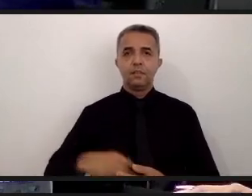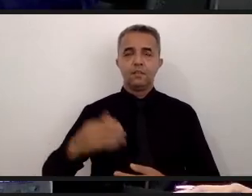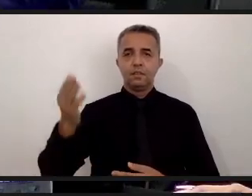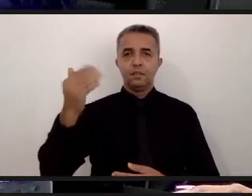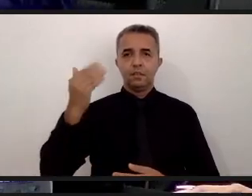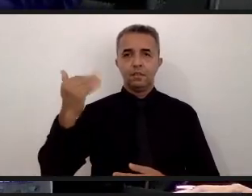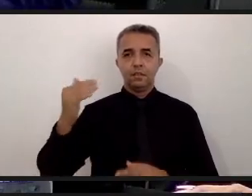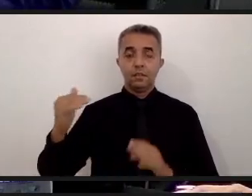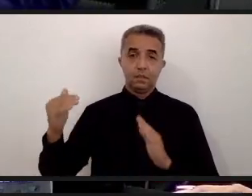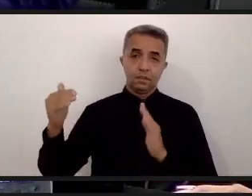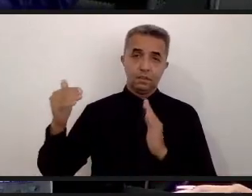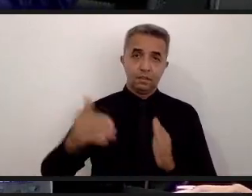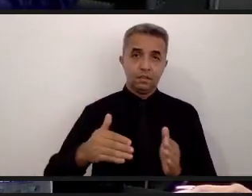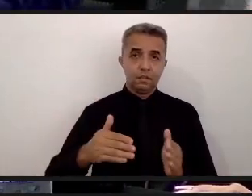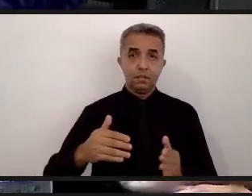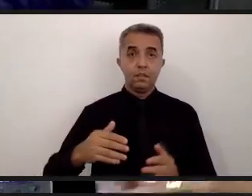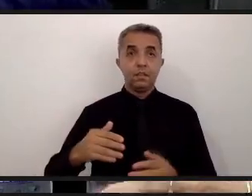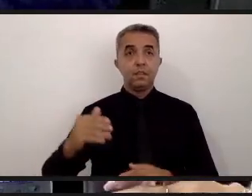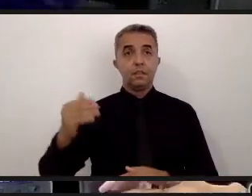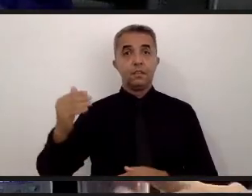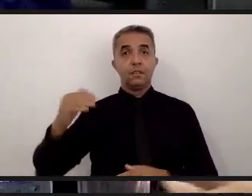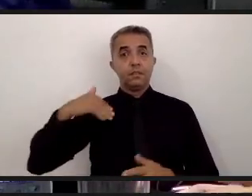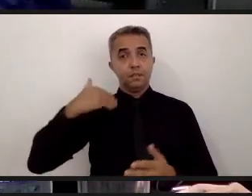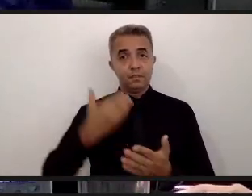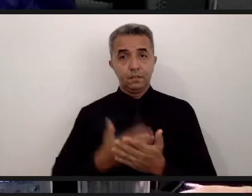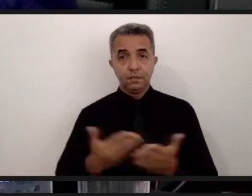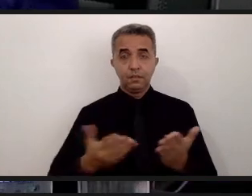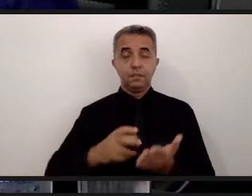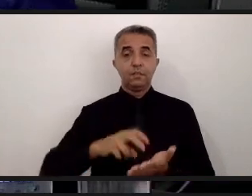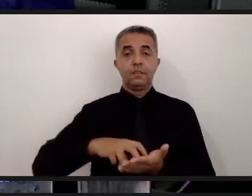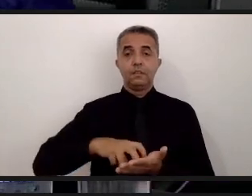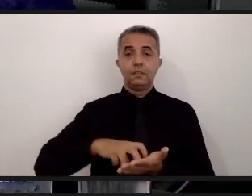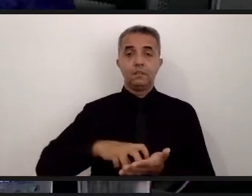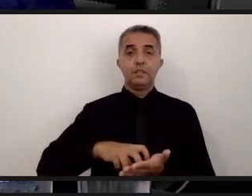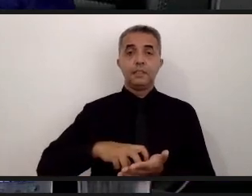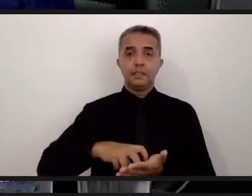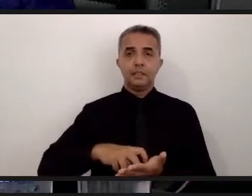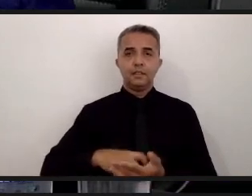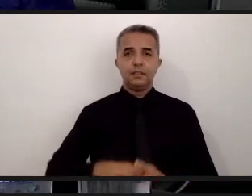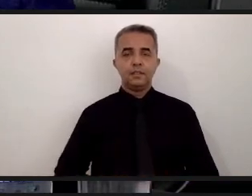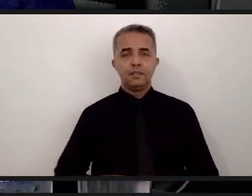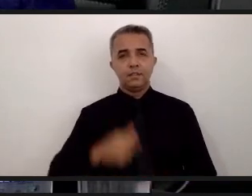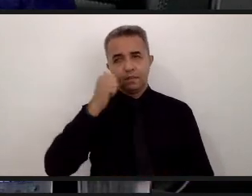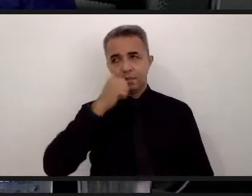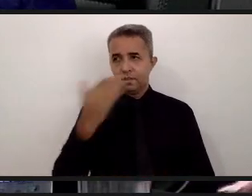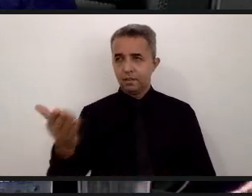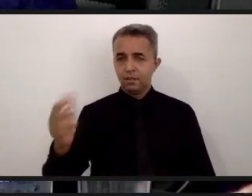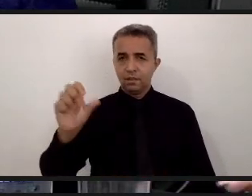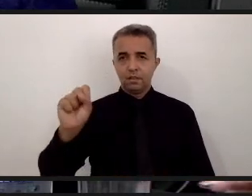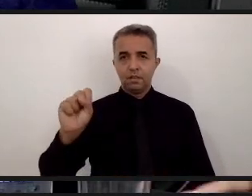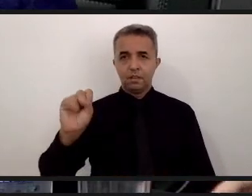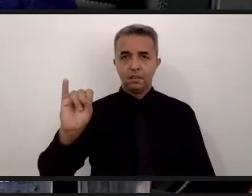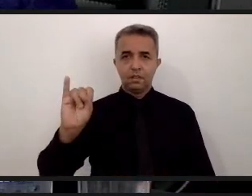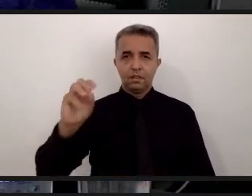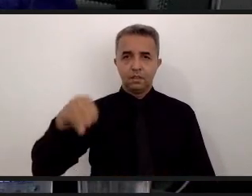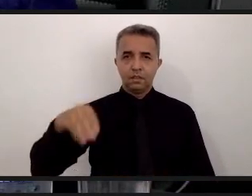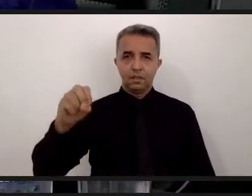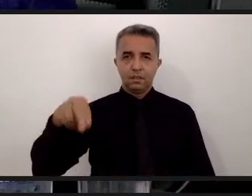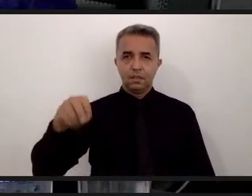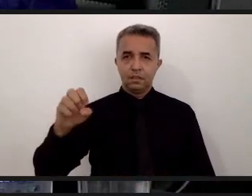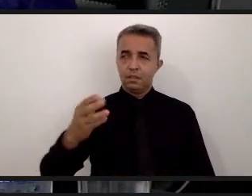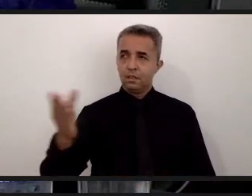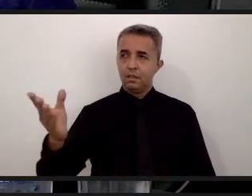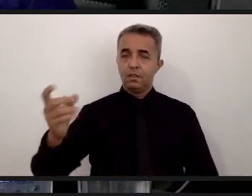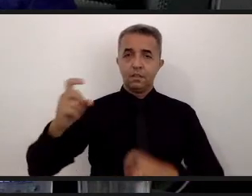para falar, até hoje ainda fico nervoso. Eu gostaria de chamar aqui a doutora Simone, não combinamos, a Simone é